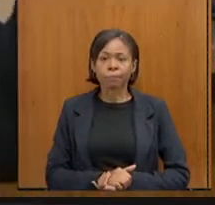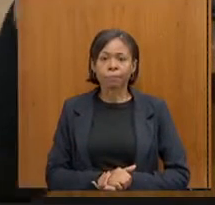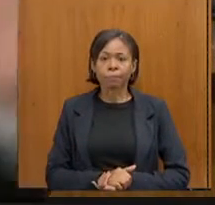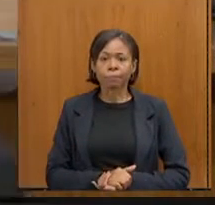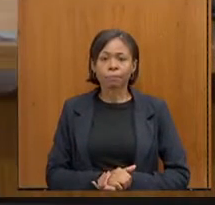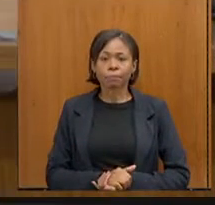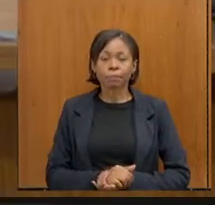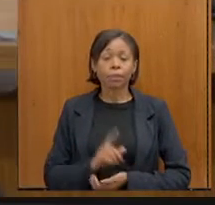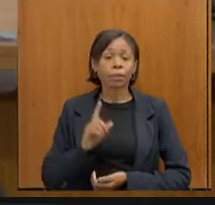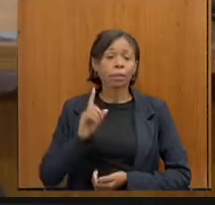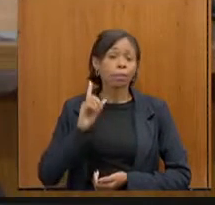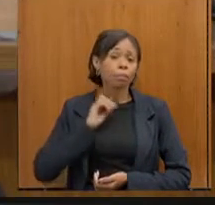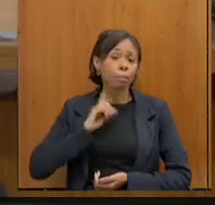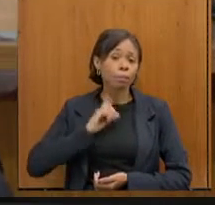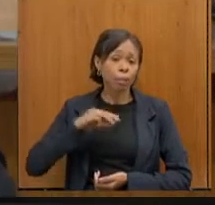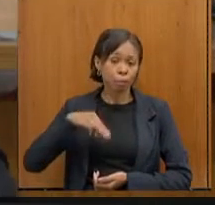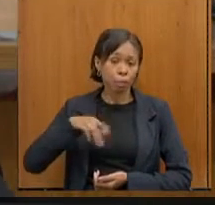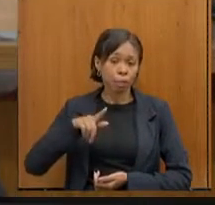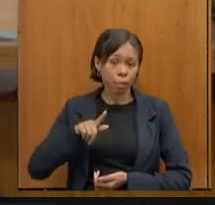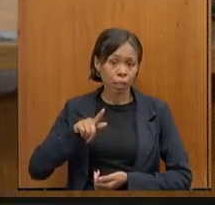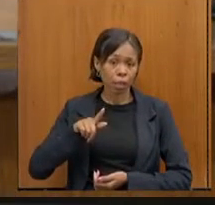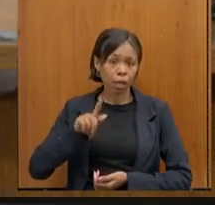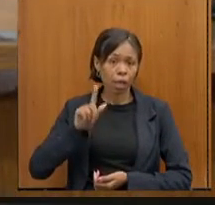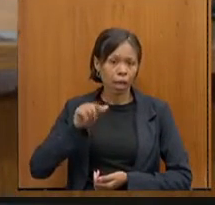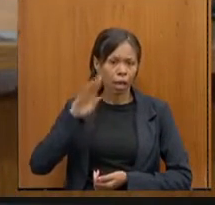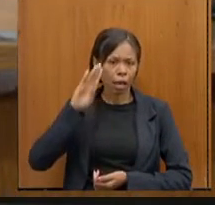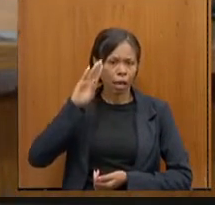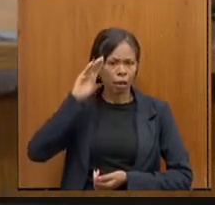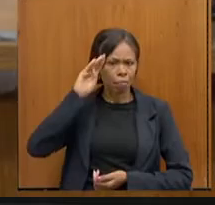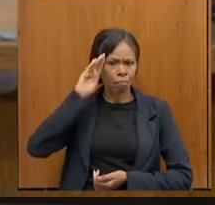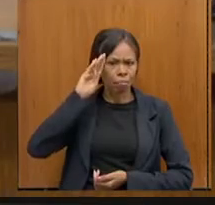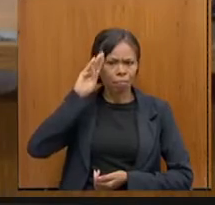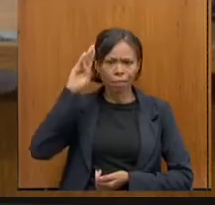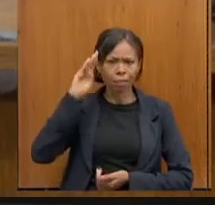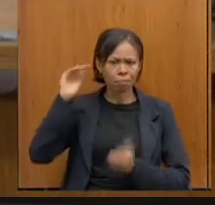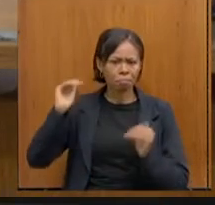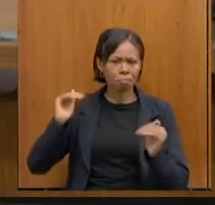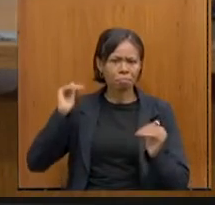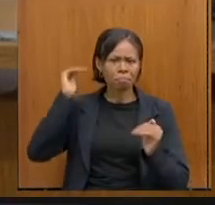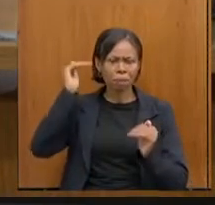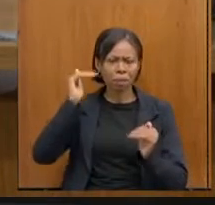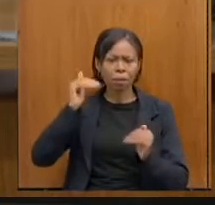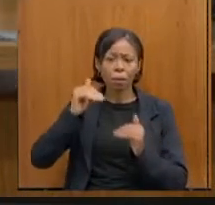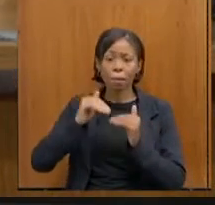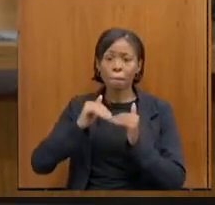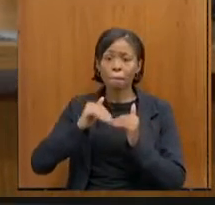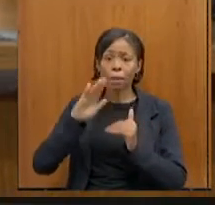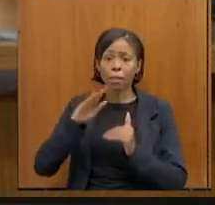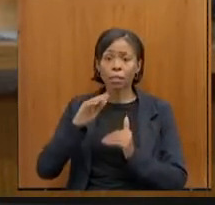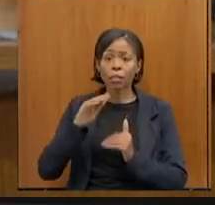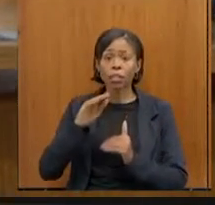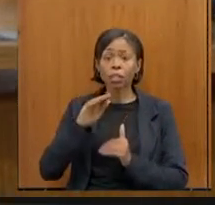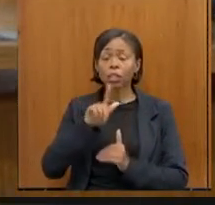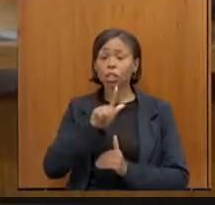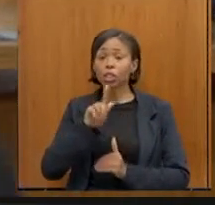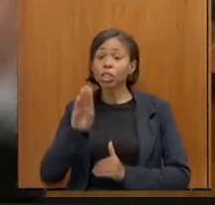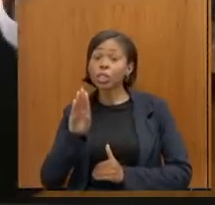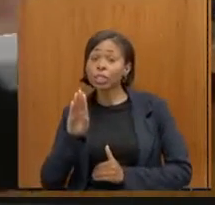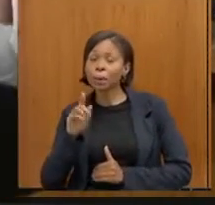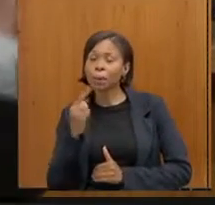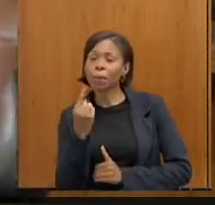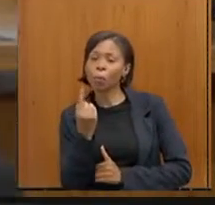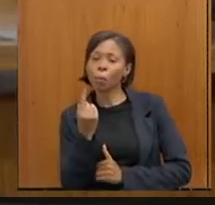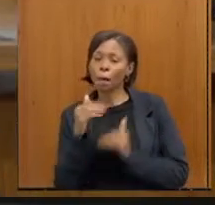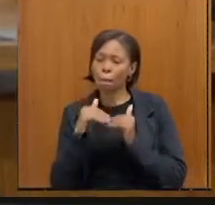é líder na Como já é muito noticiado temos aí mais de 1 Giga já enviaram atribuída Minas